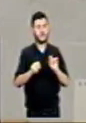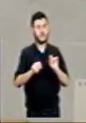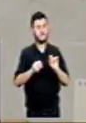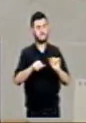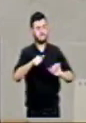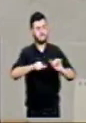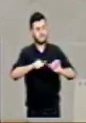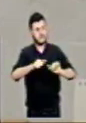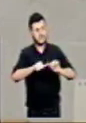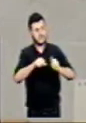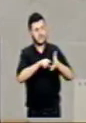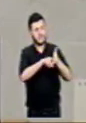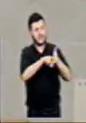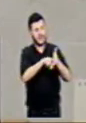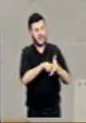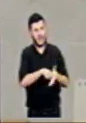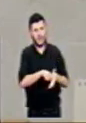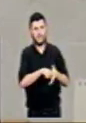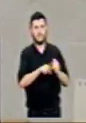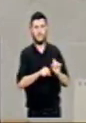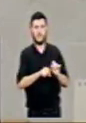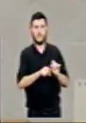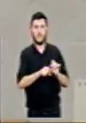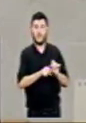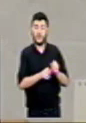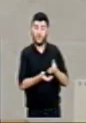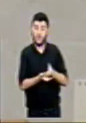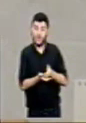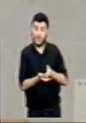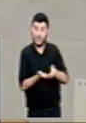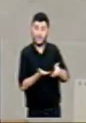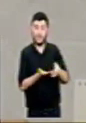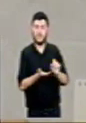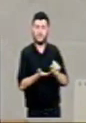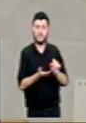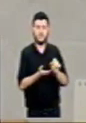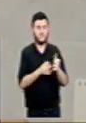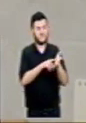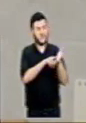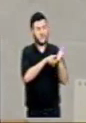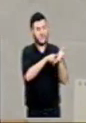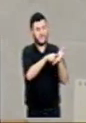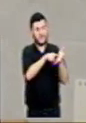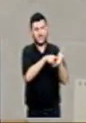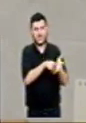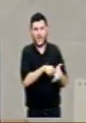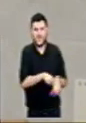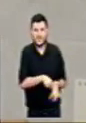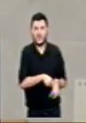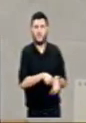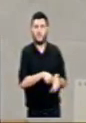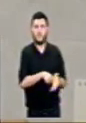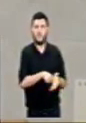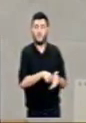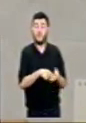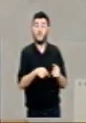durante o curso inicial de uma investigação, de um inquérito, precipitando, de certo